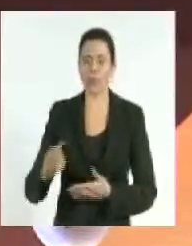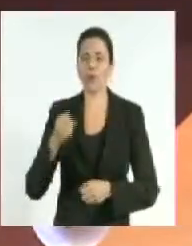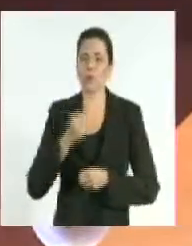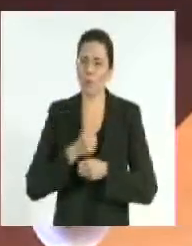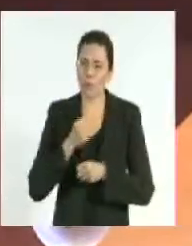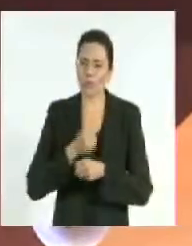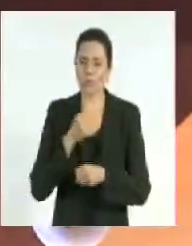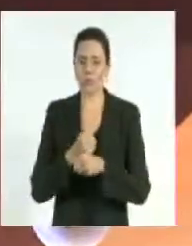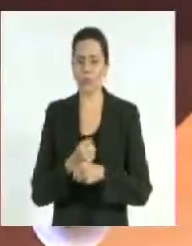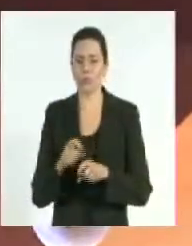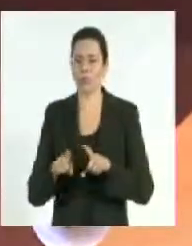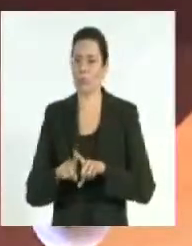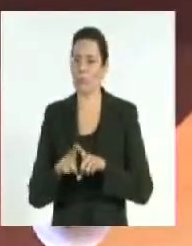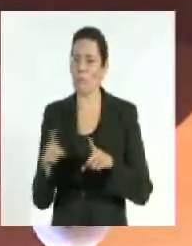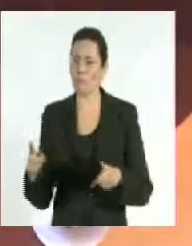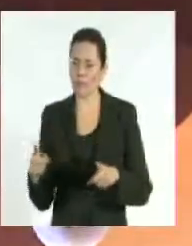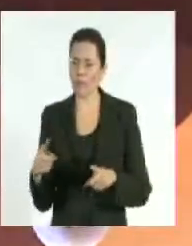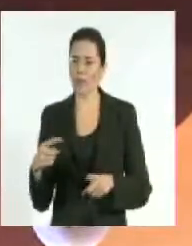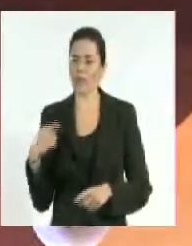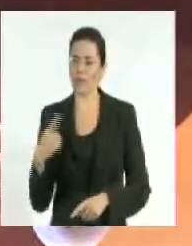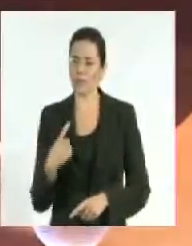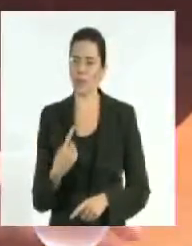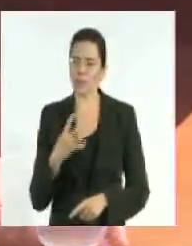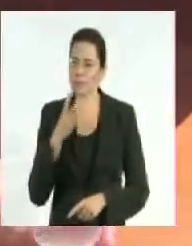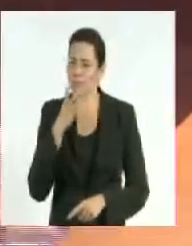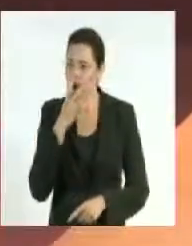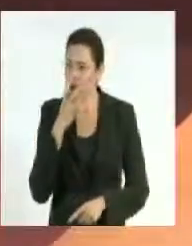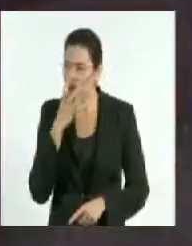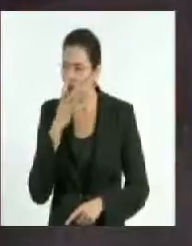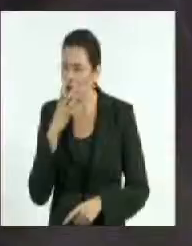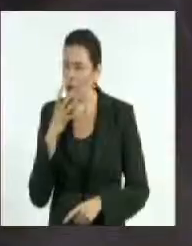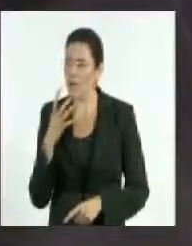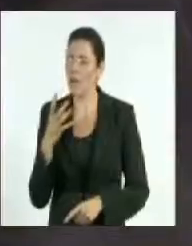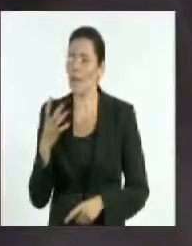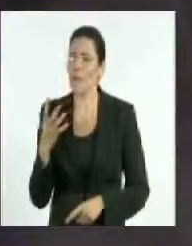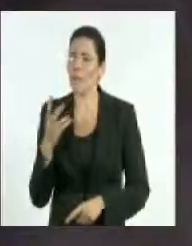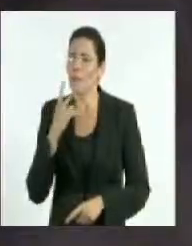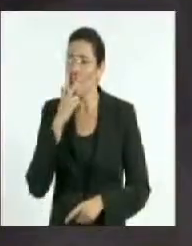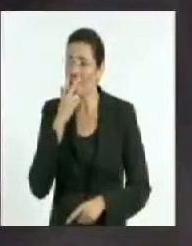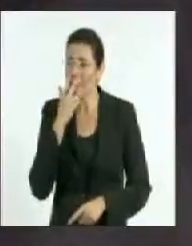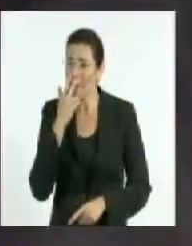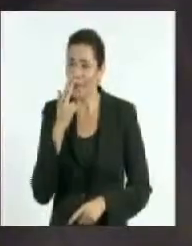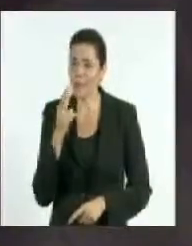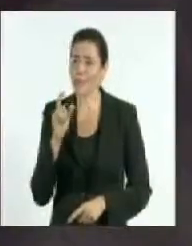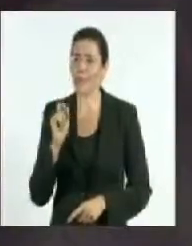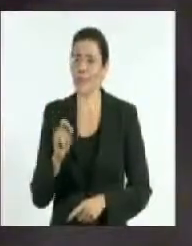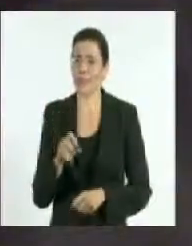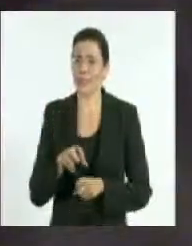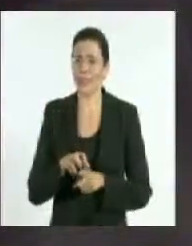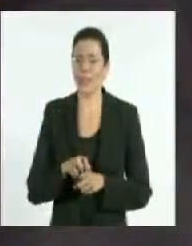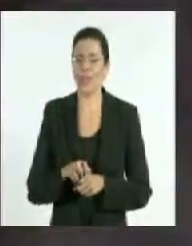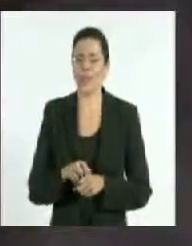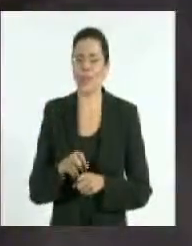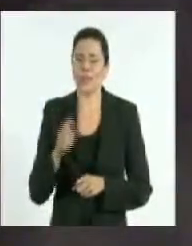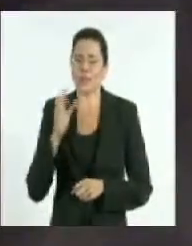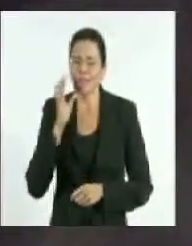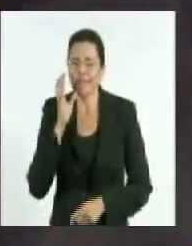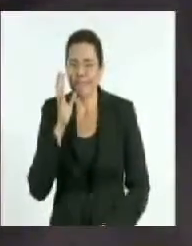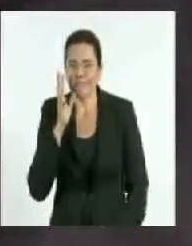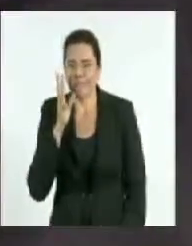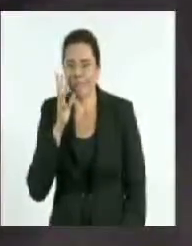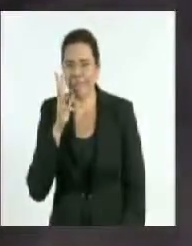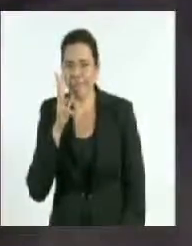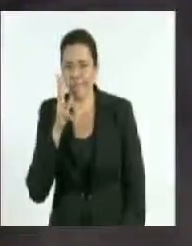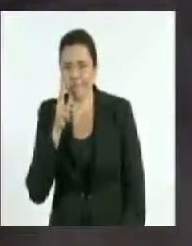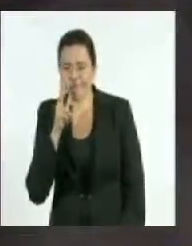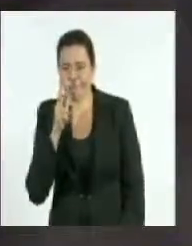nós temos visto que ela parece que está sendo construída através de Jabuti, do Passo do Jabuti. Faz um pedaço aqui, outro